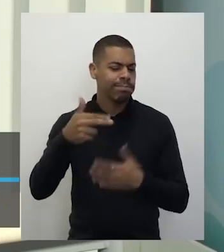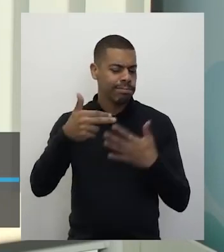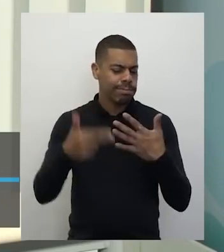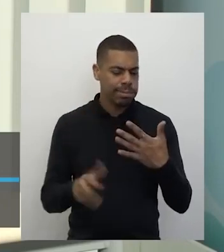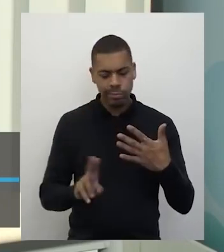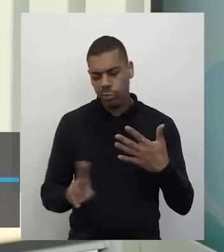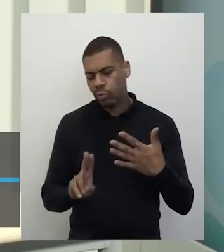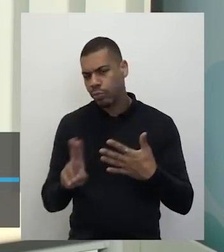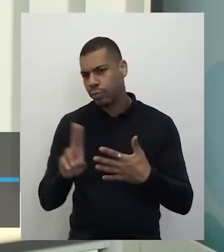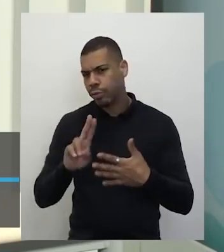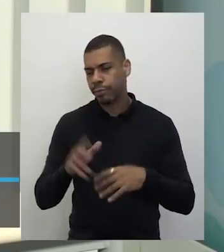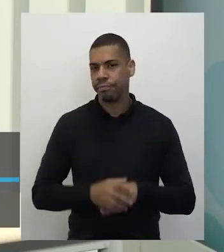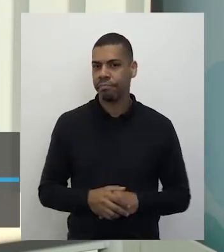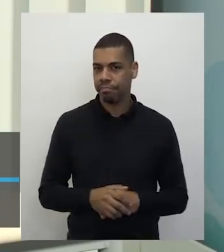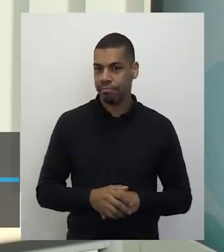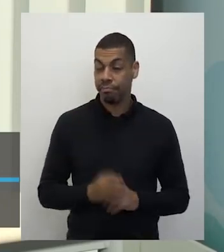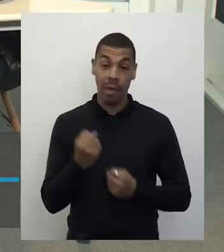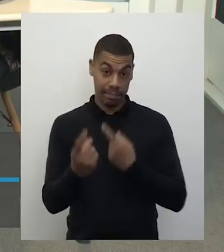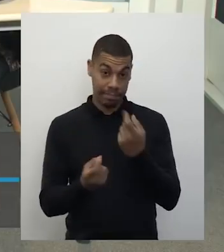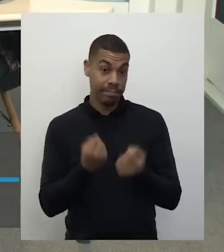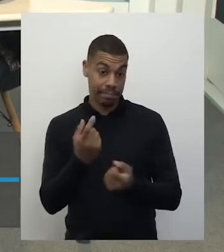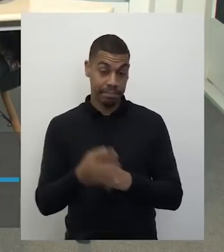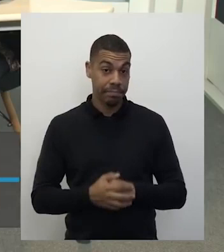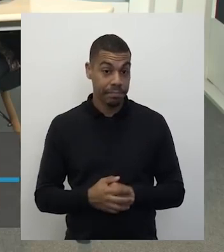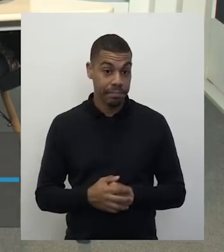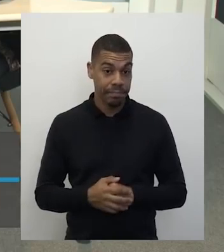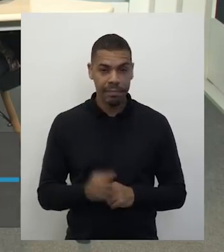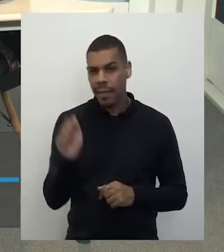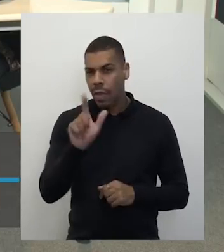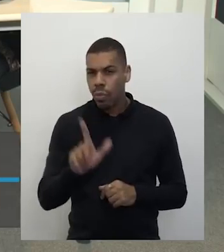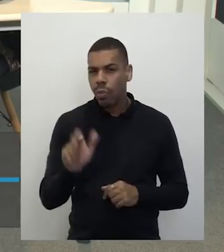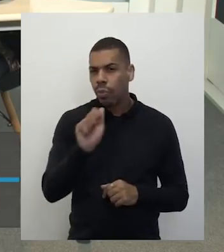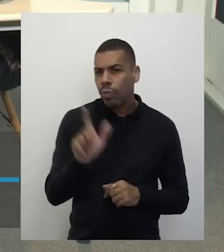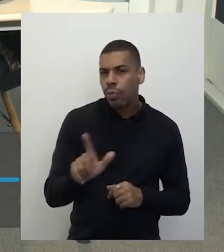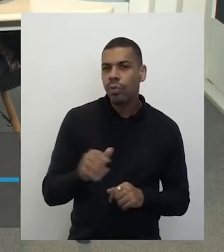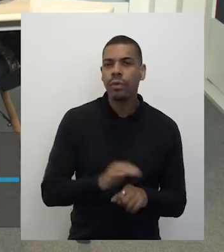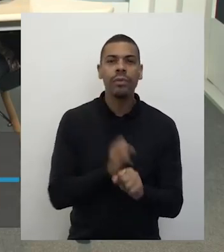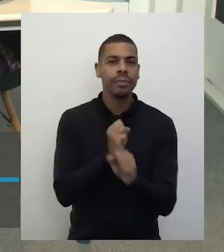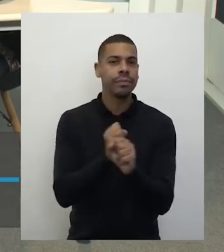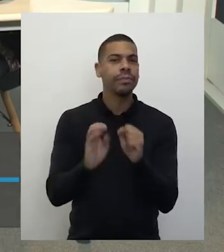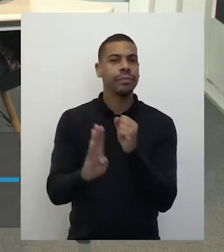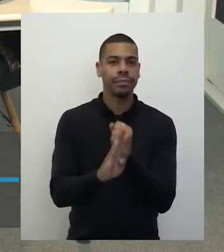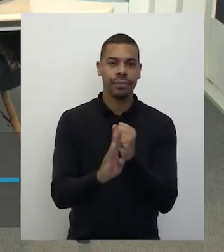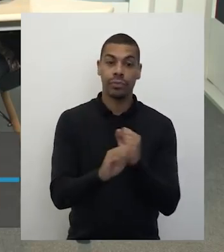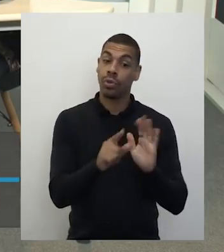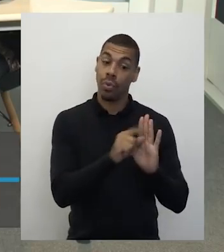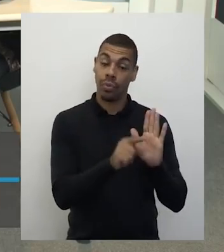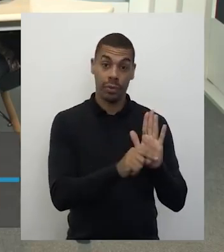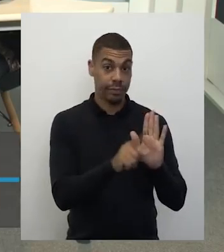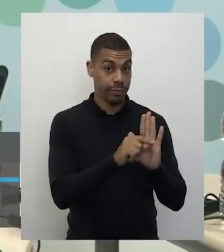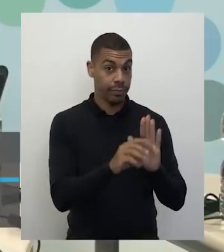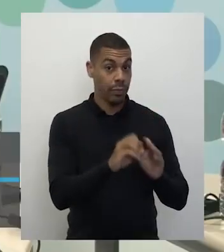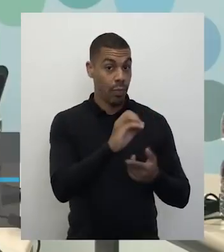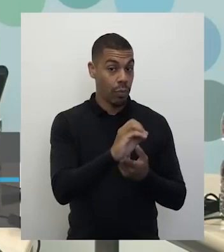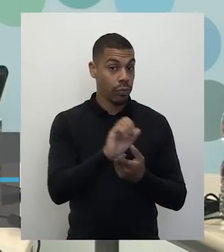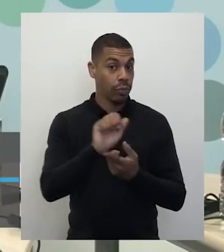azuis. Alguns só Estão foram colocando acertando. o azuis, só o adjetivo. Mas eu pedi o artigo e o adjetivo. Eu tinha que lembrar dos